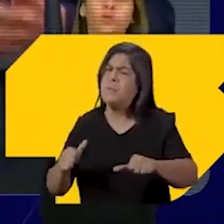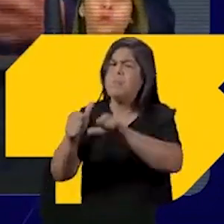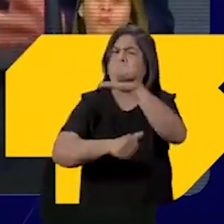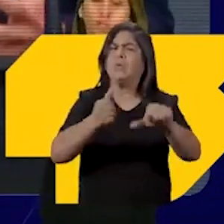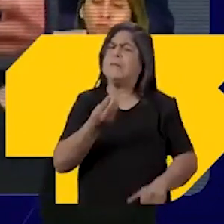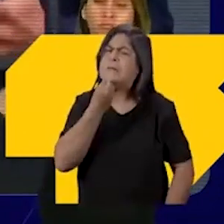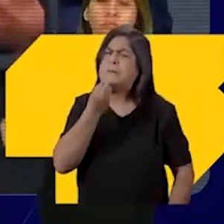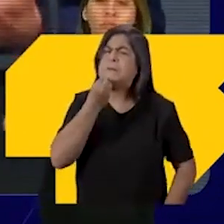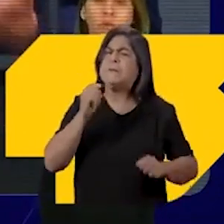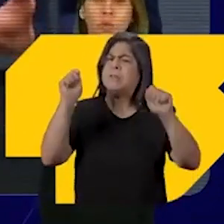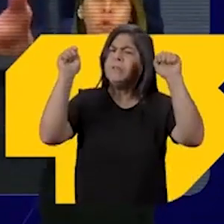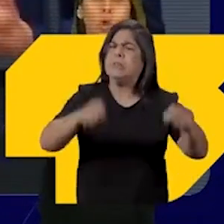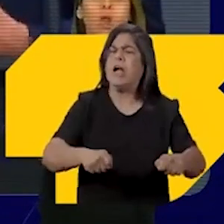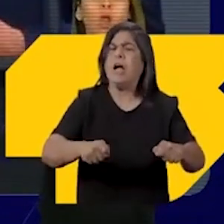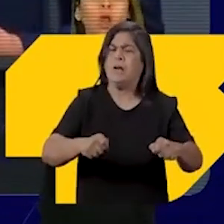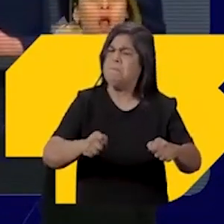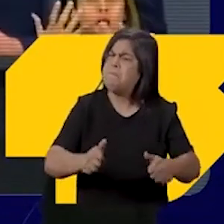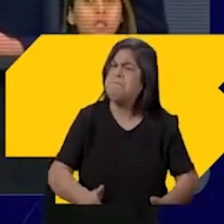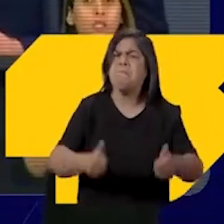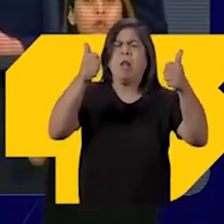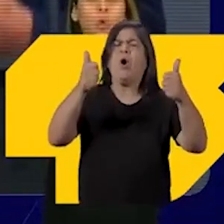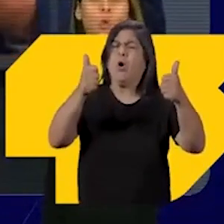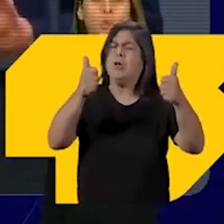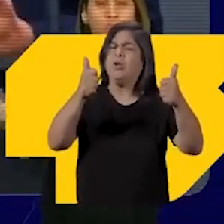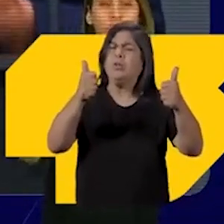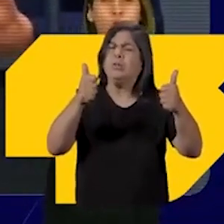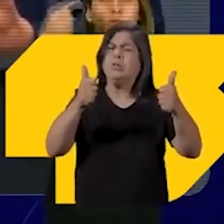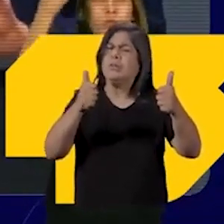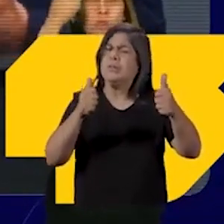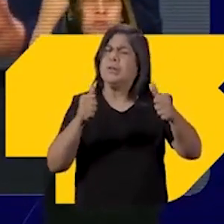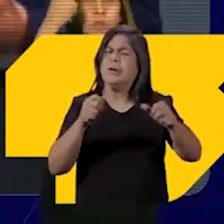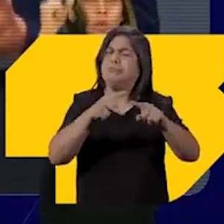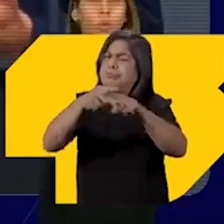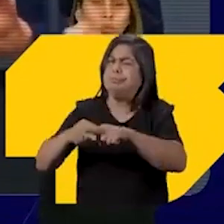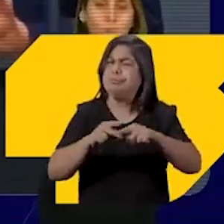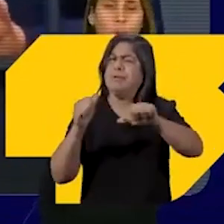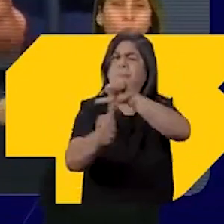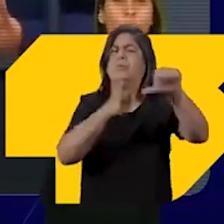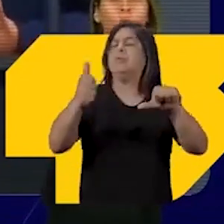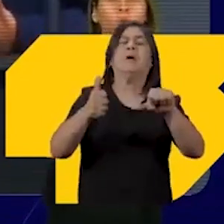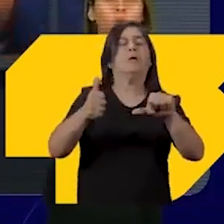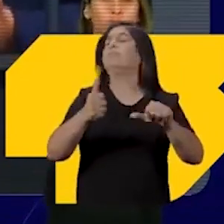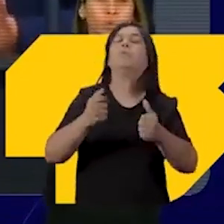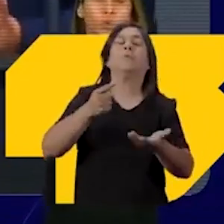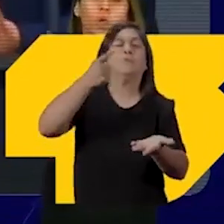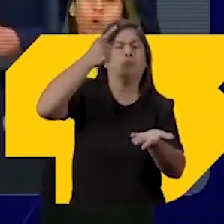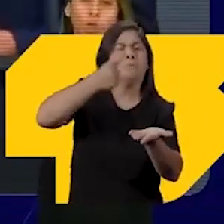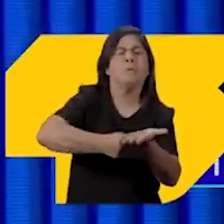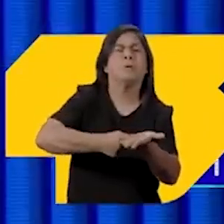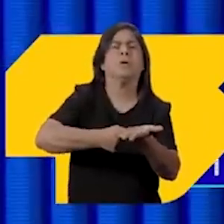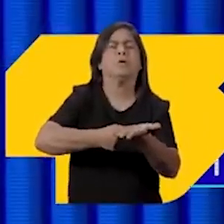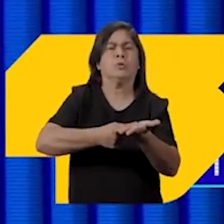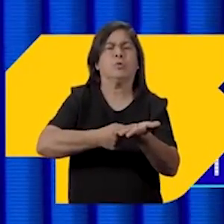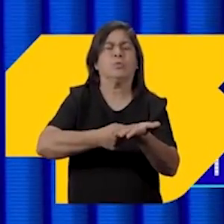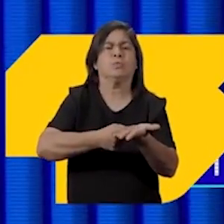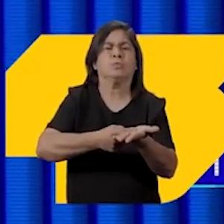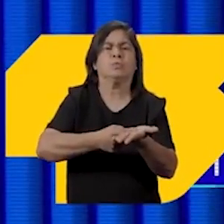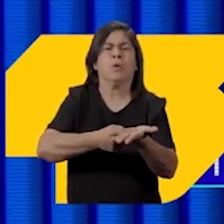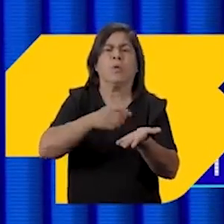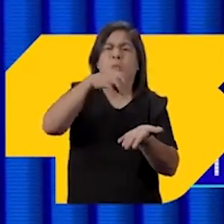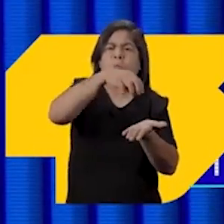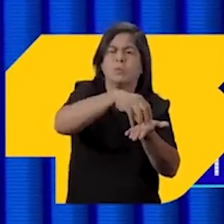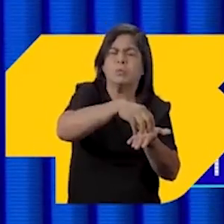de permitir que uma nova mentalidade, né, ocupe um espaço de tomada de decisão para a gente fazer esse conserto necessário. A gente se